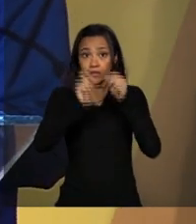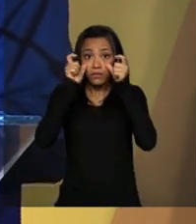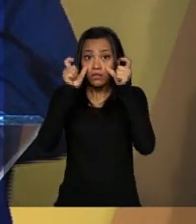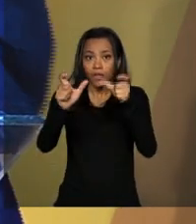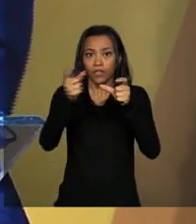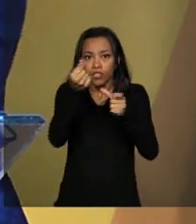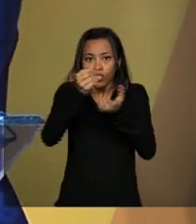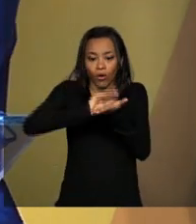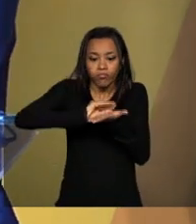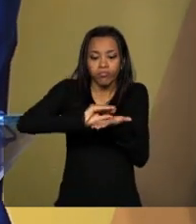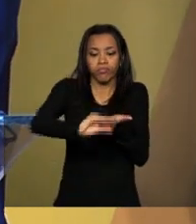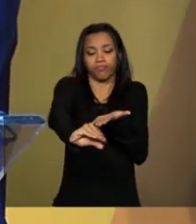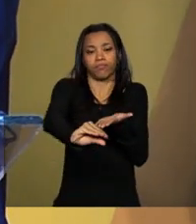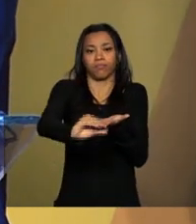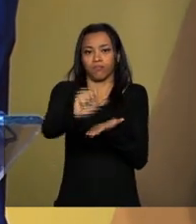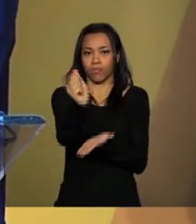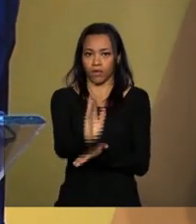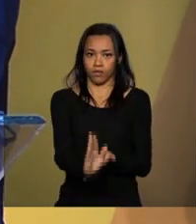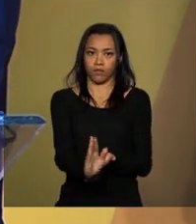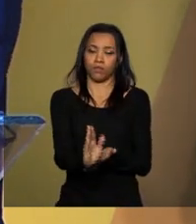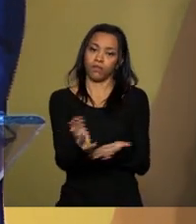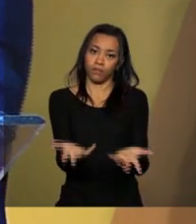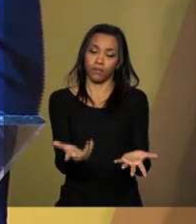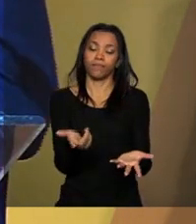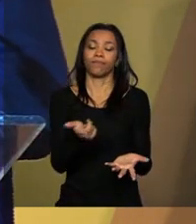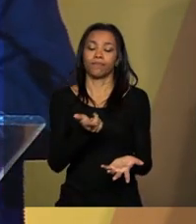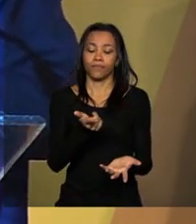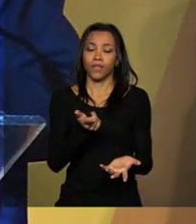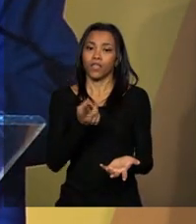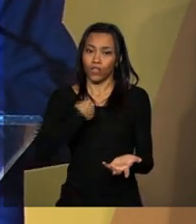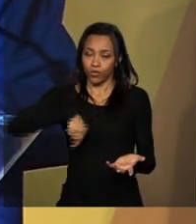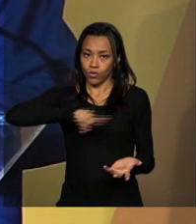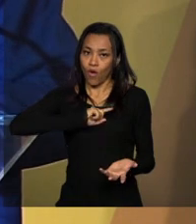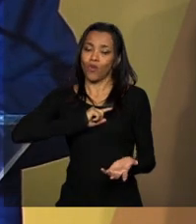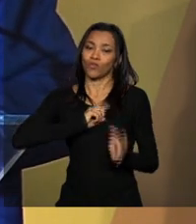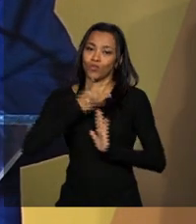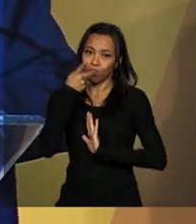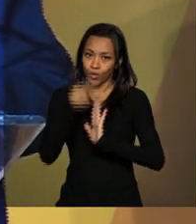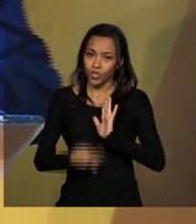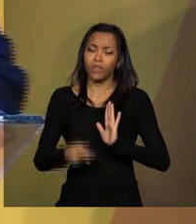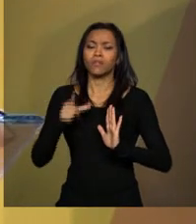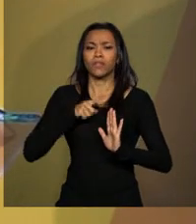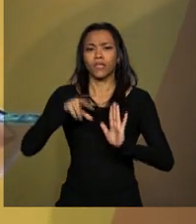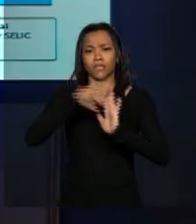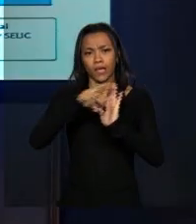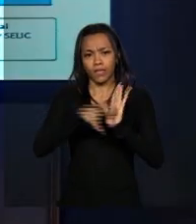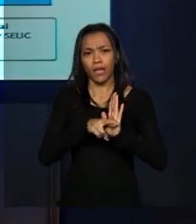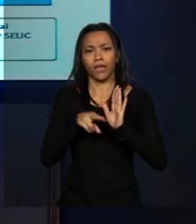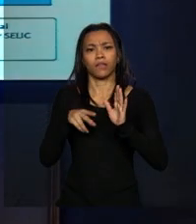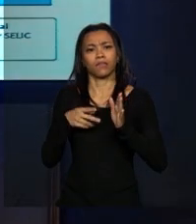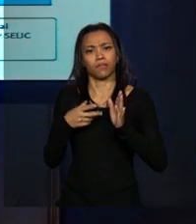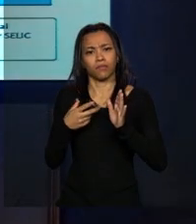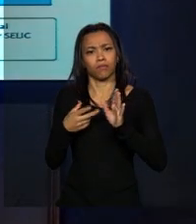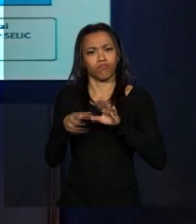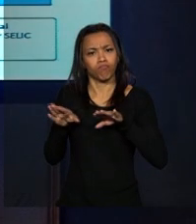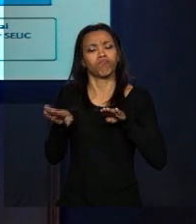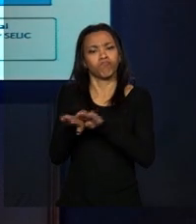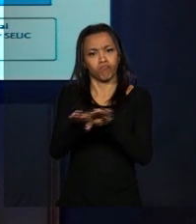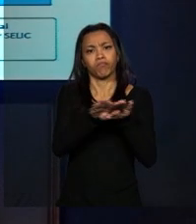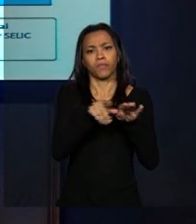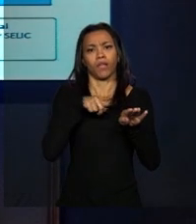mostra que há uma certa que os nossos projetos são padronizados e bem geridos e